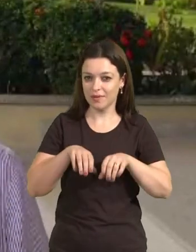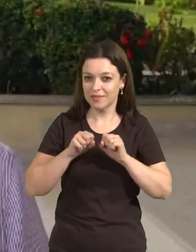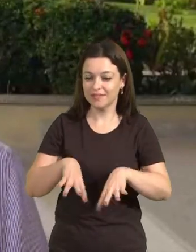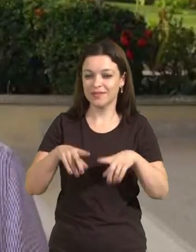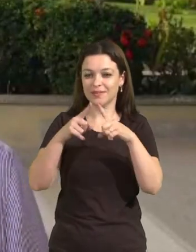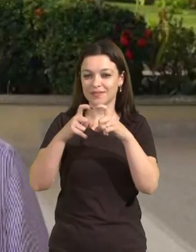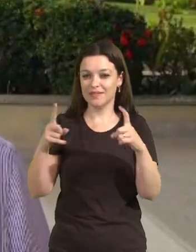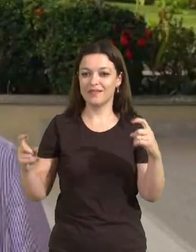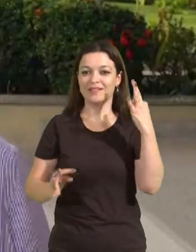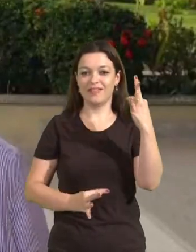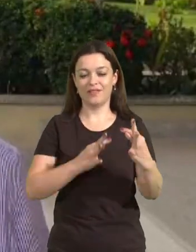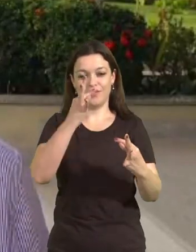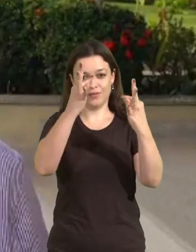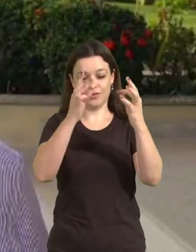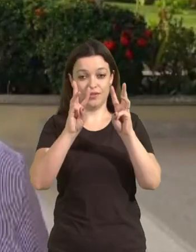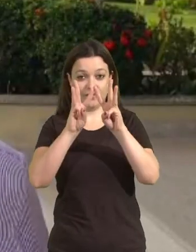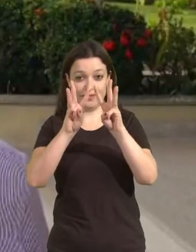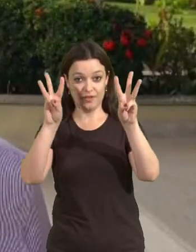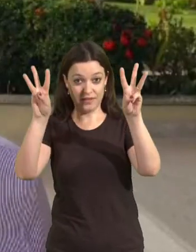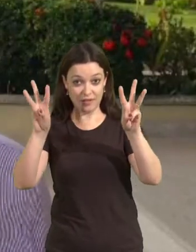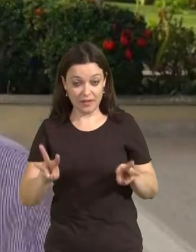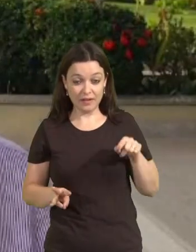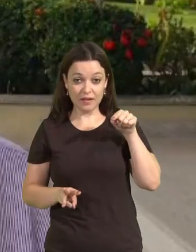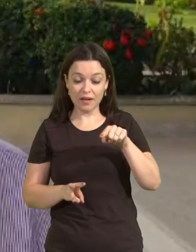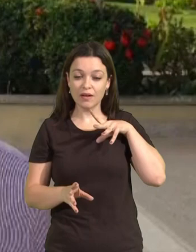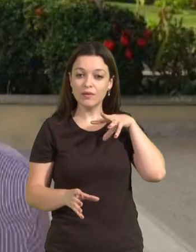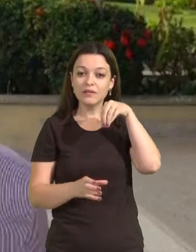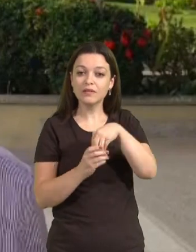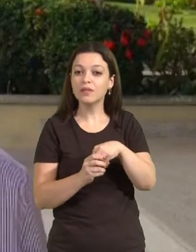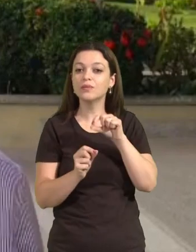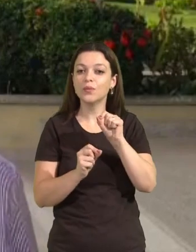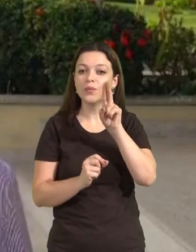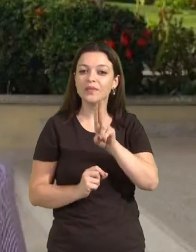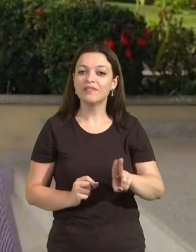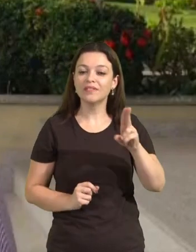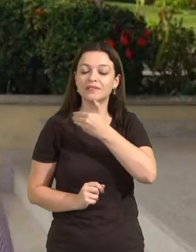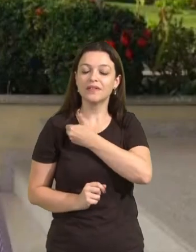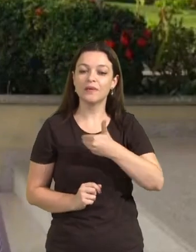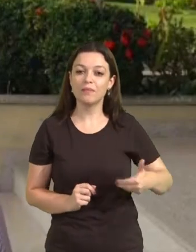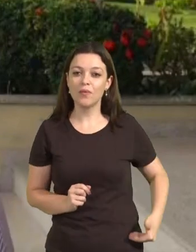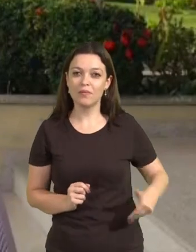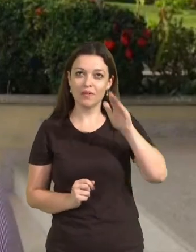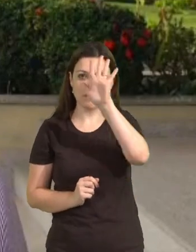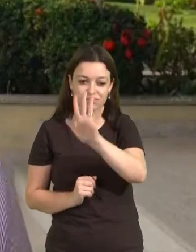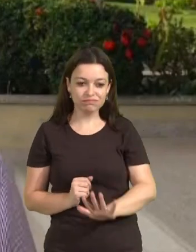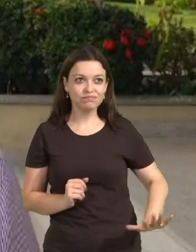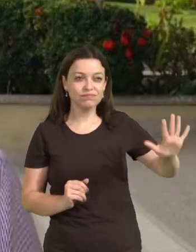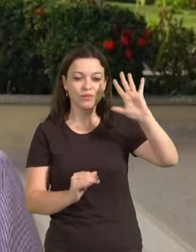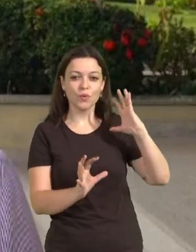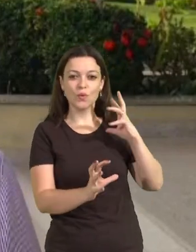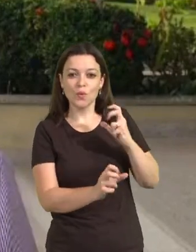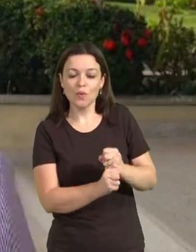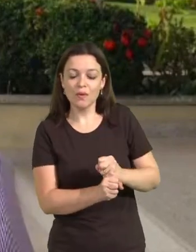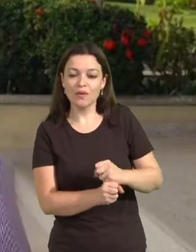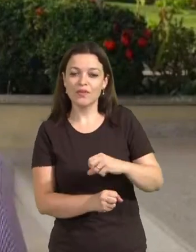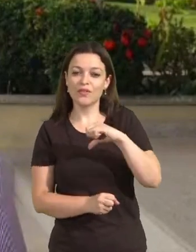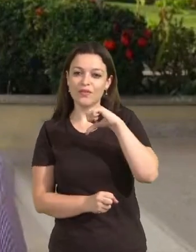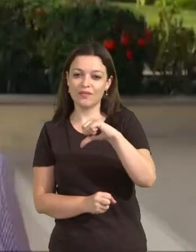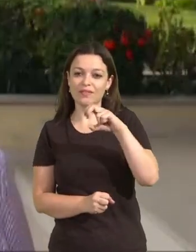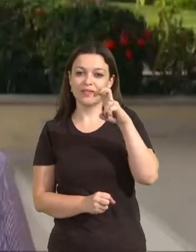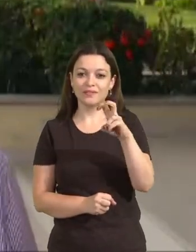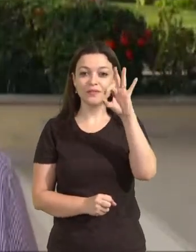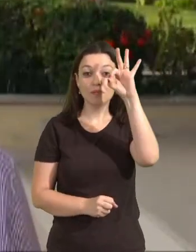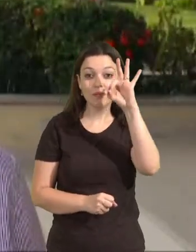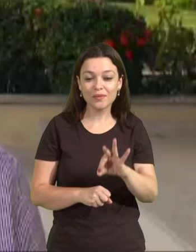pela tecnologia. A Universidade Federal do Paraná compõe, junto com as demais universidades públicas, o contingente de instituições